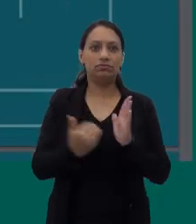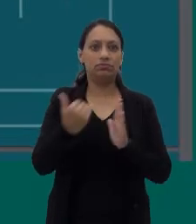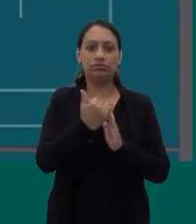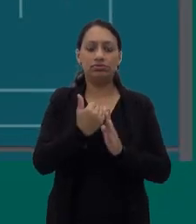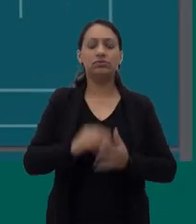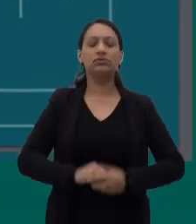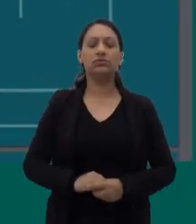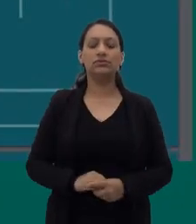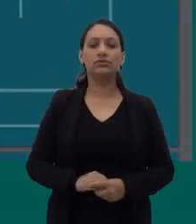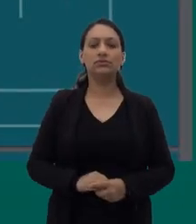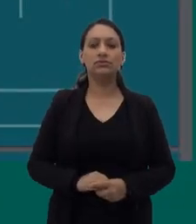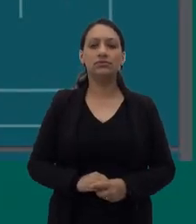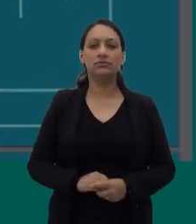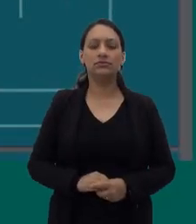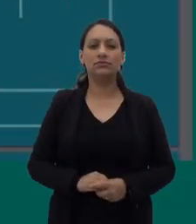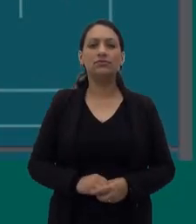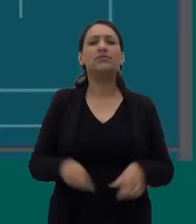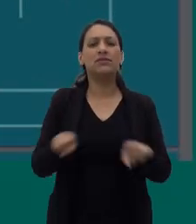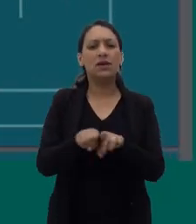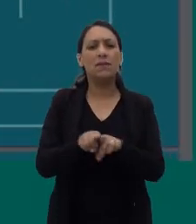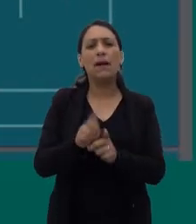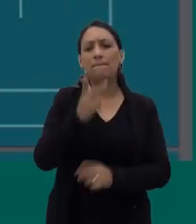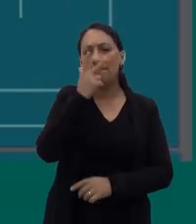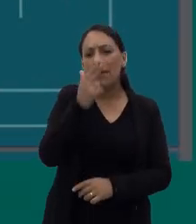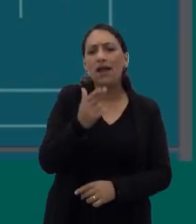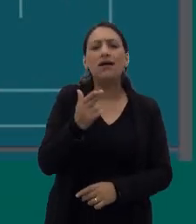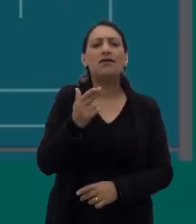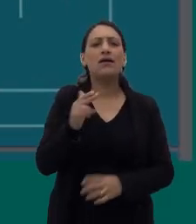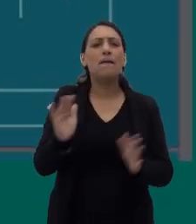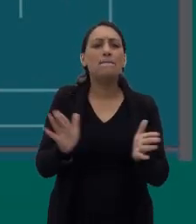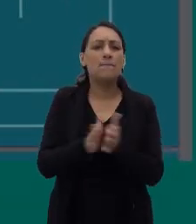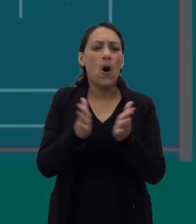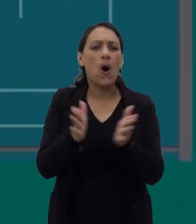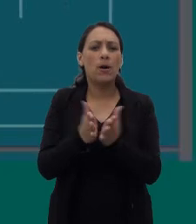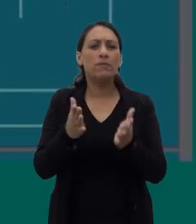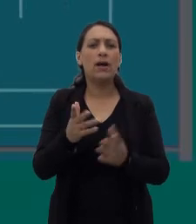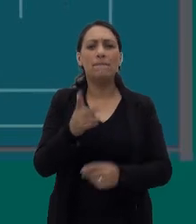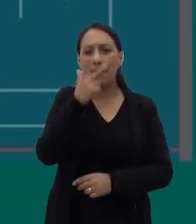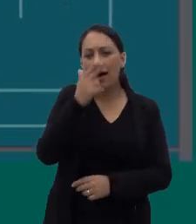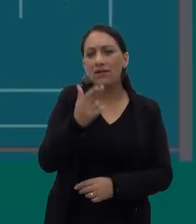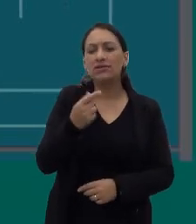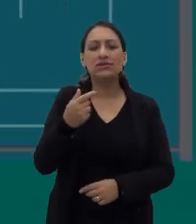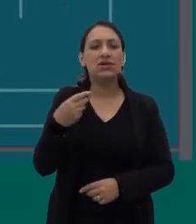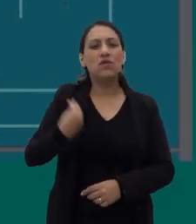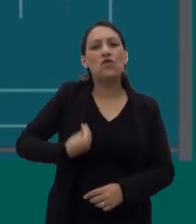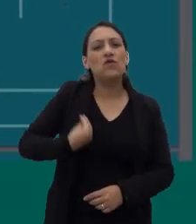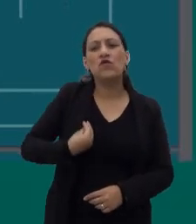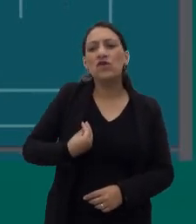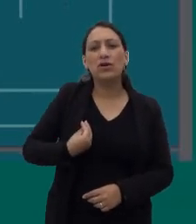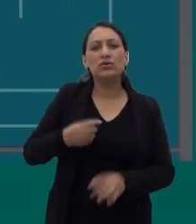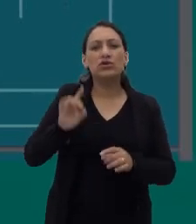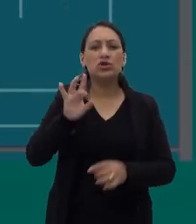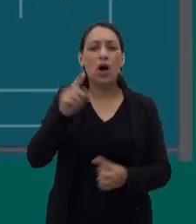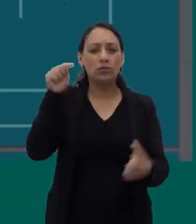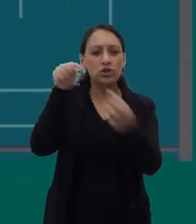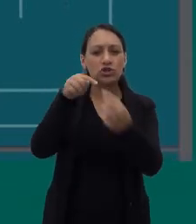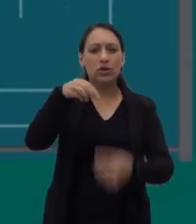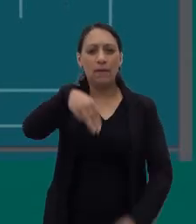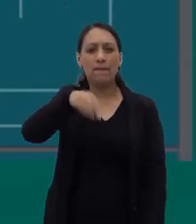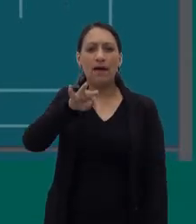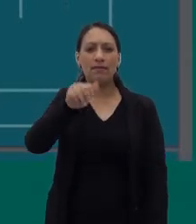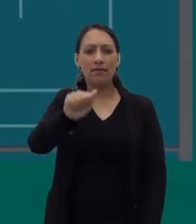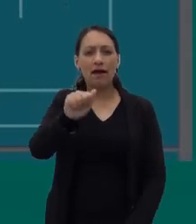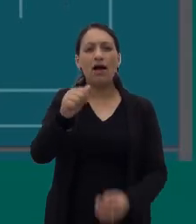E isso acaba, assim, empobrecendo muito a vida, né? Fazendo com que não seja vivido muita coisa, que tu fica ali só cumprindo metas, é como se fosse um